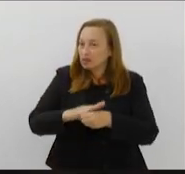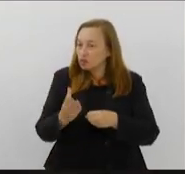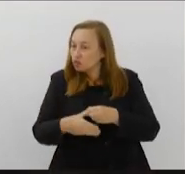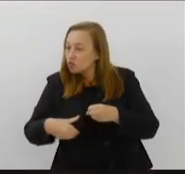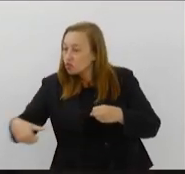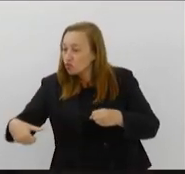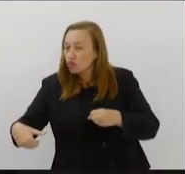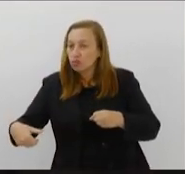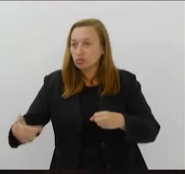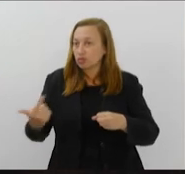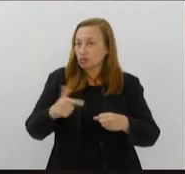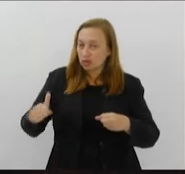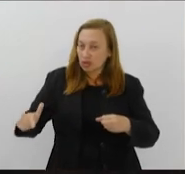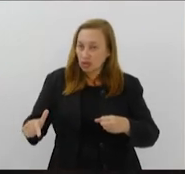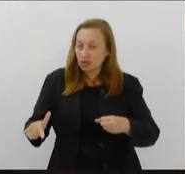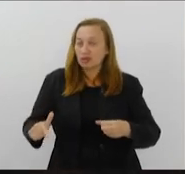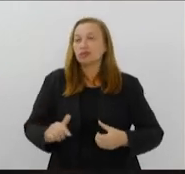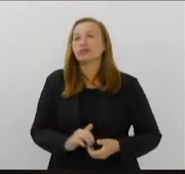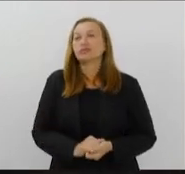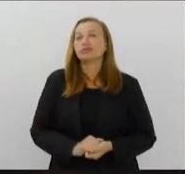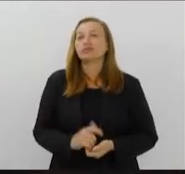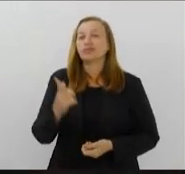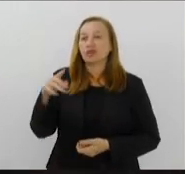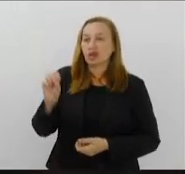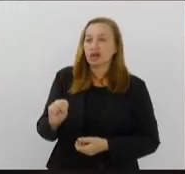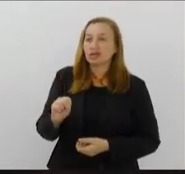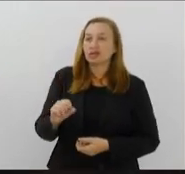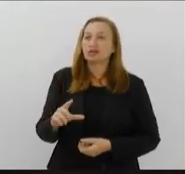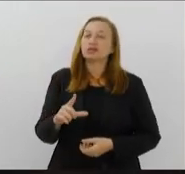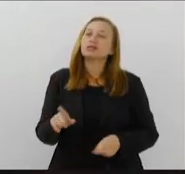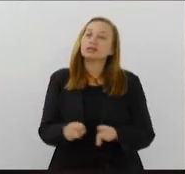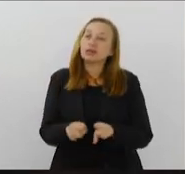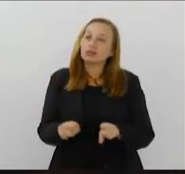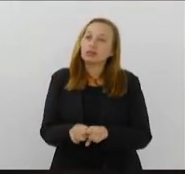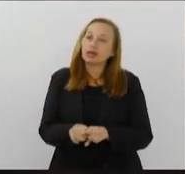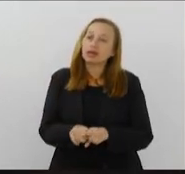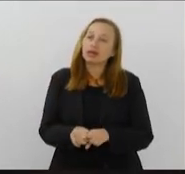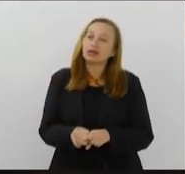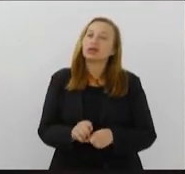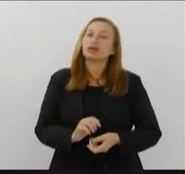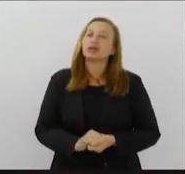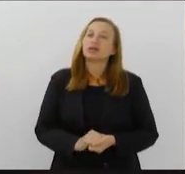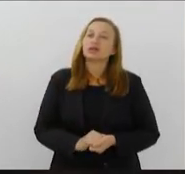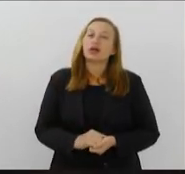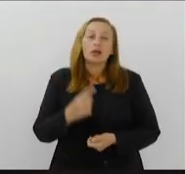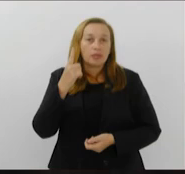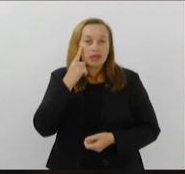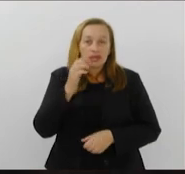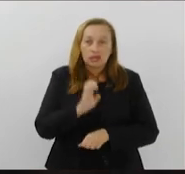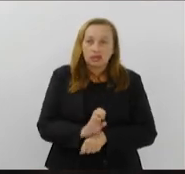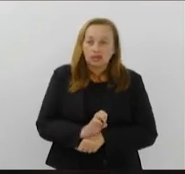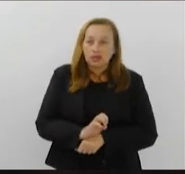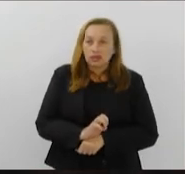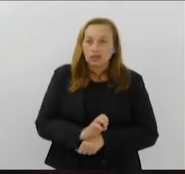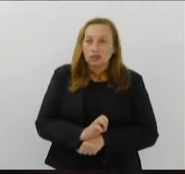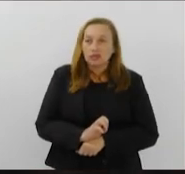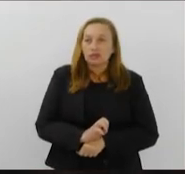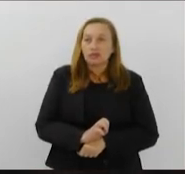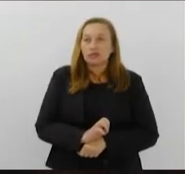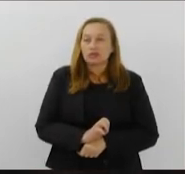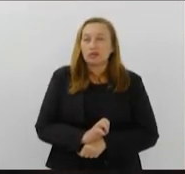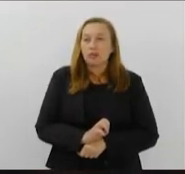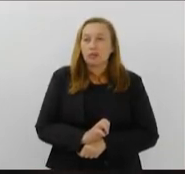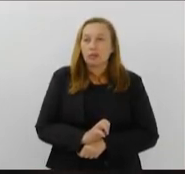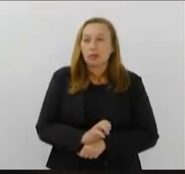né, a mitigação desses gases, a gente também tem uma missão muito significativa, até pensando que o nosso estado, ele é um estado que